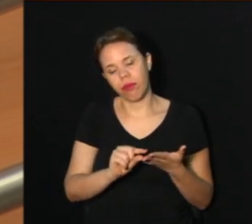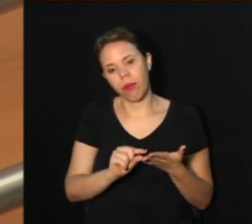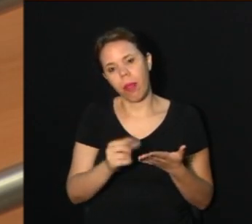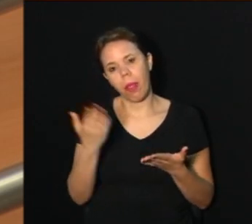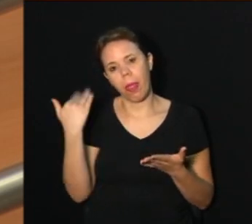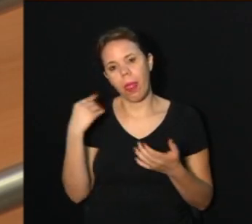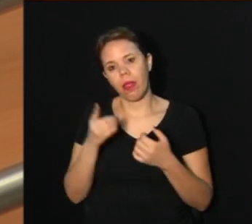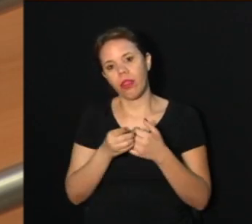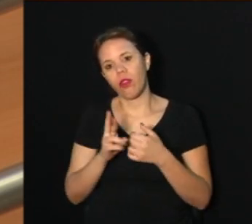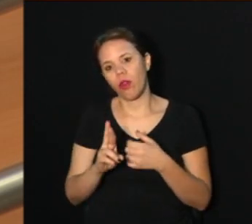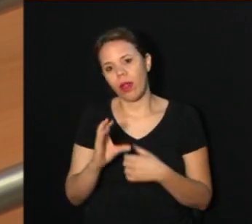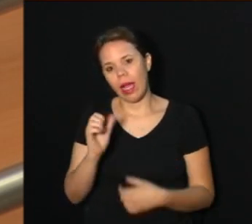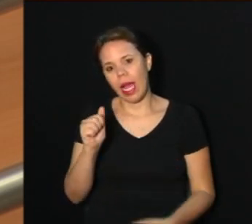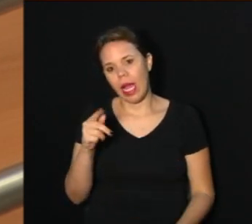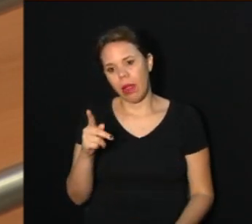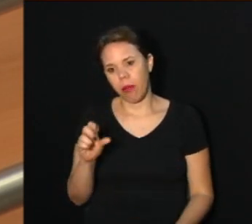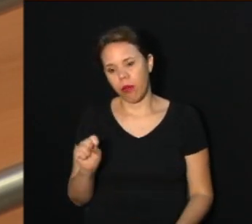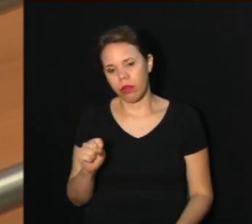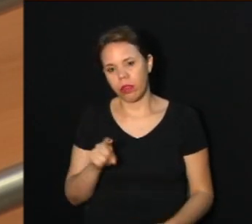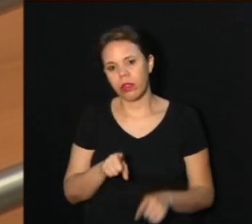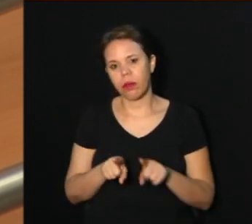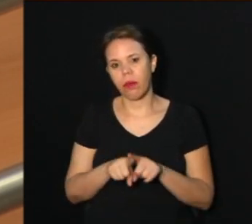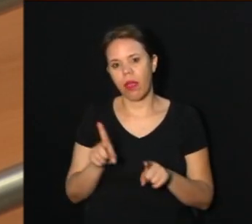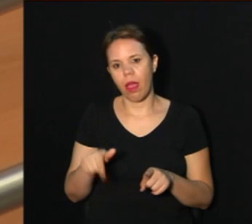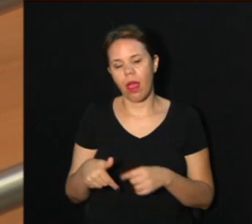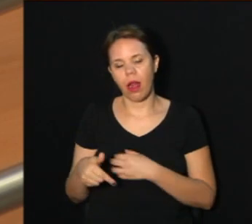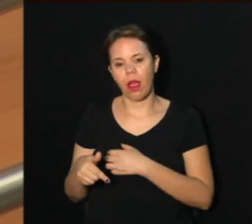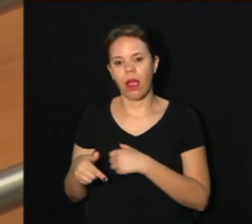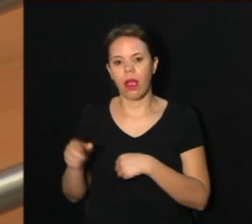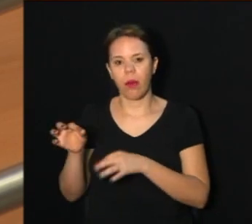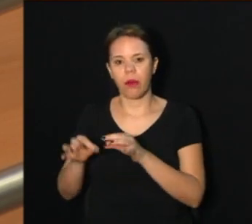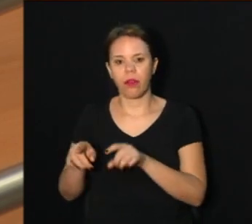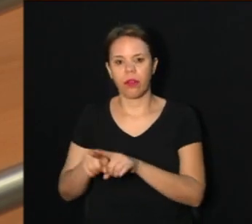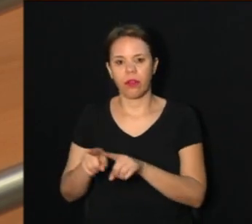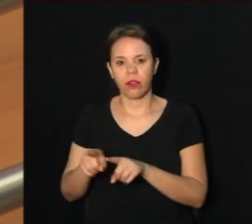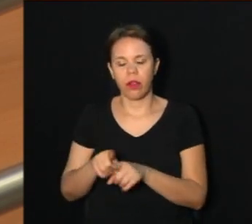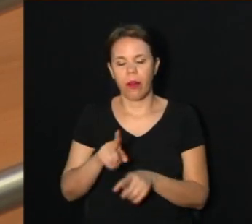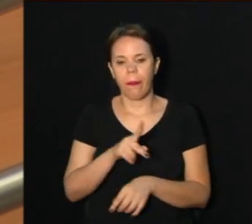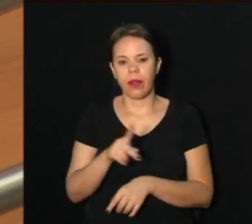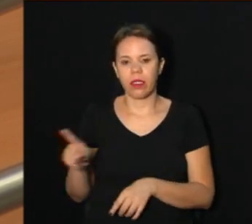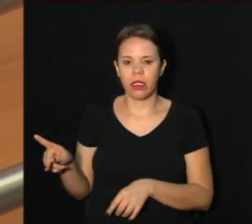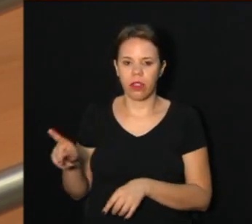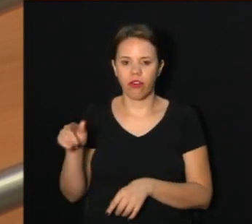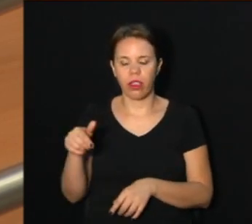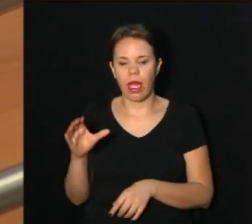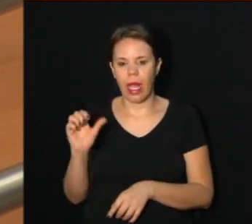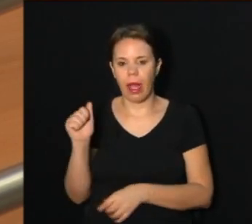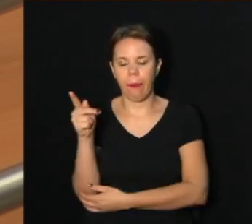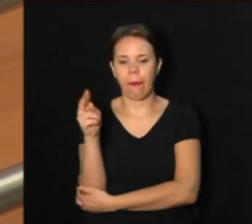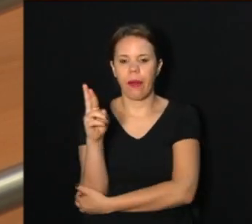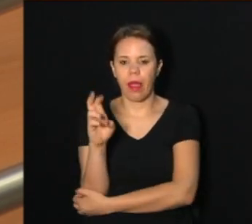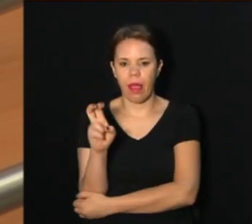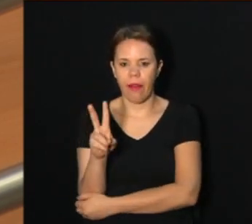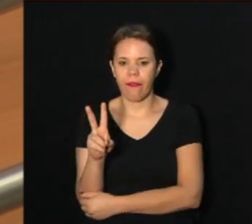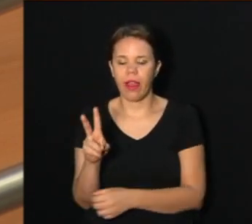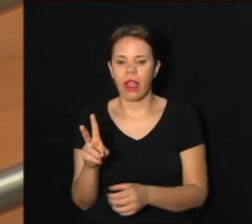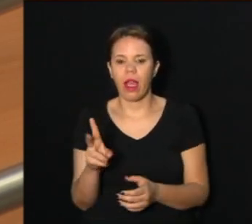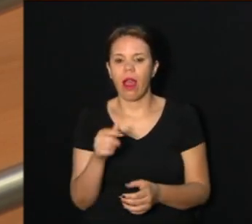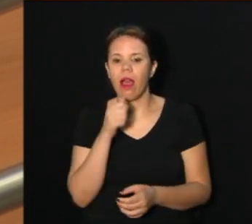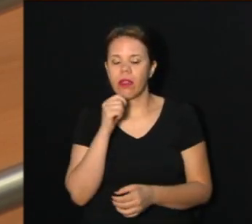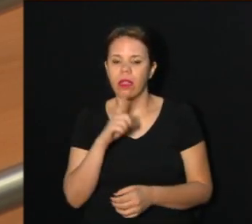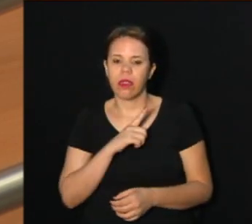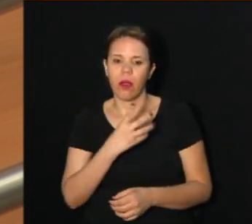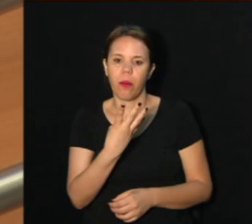Dr. Campos, que também era procurador, que era o presidente do Camprev. Ainda restou 42 ou